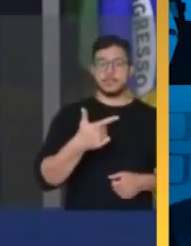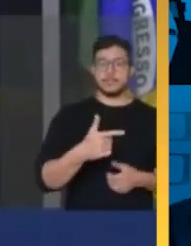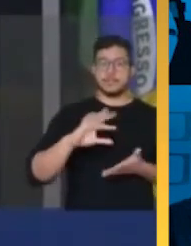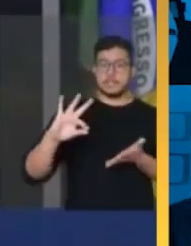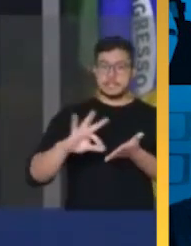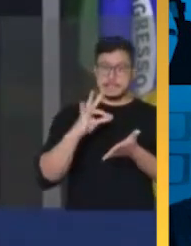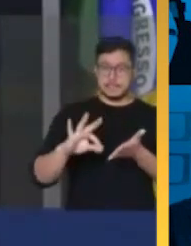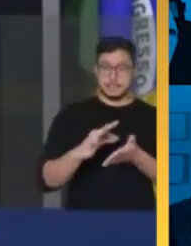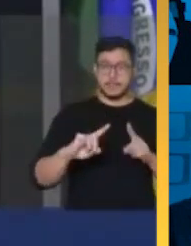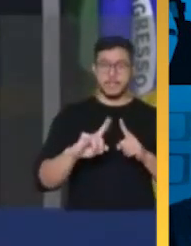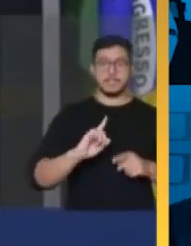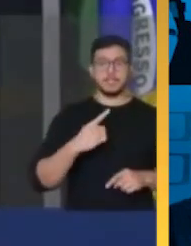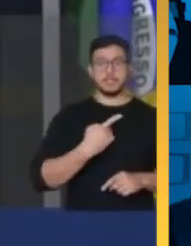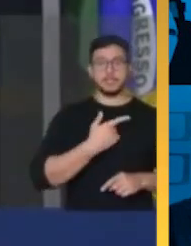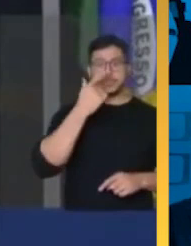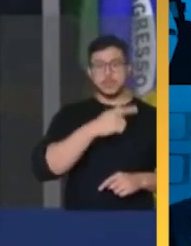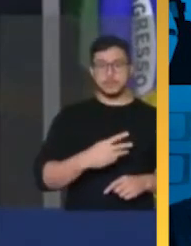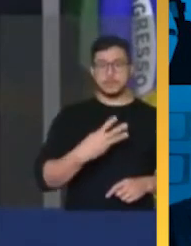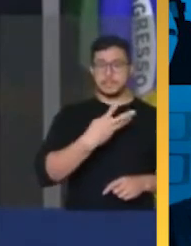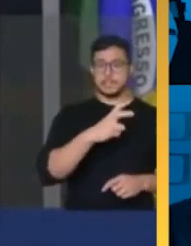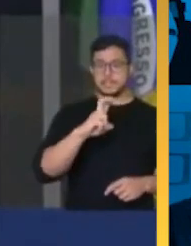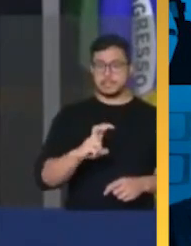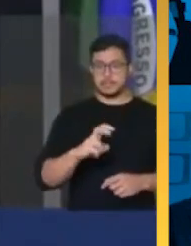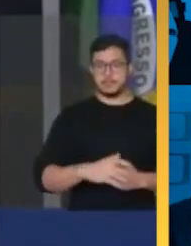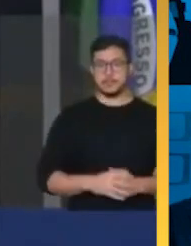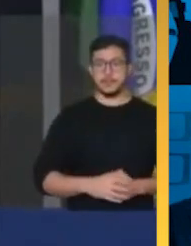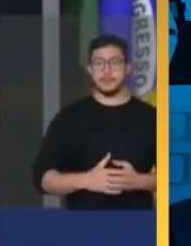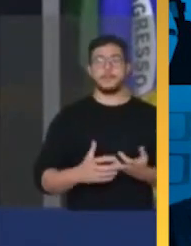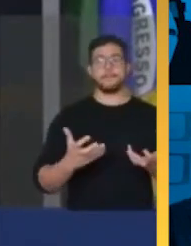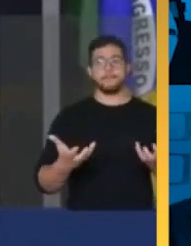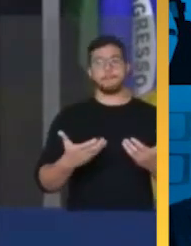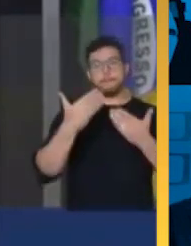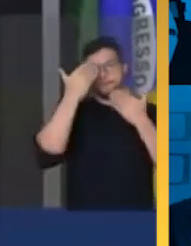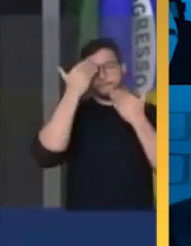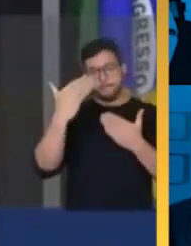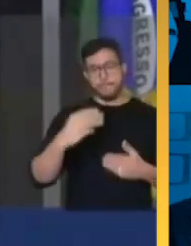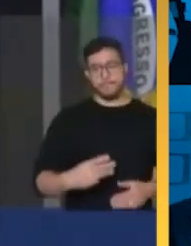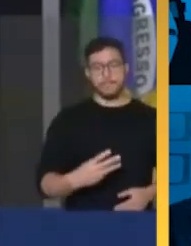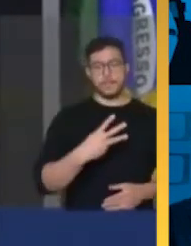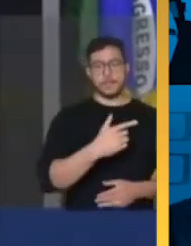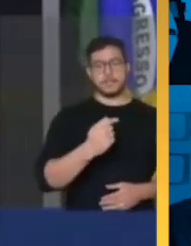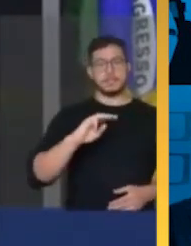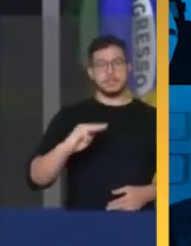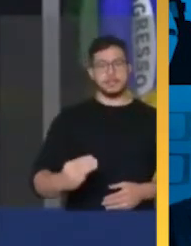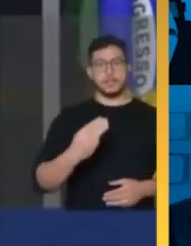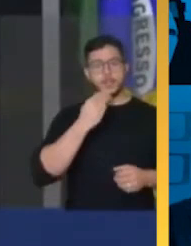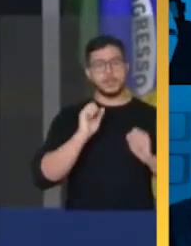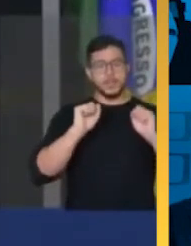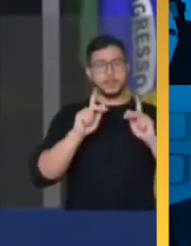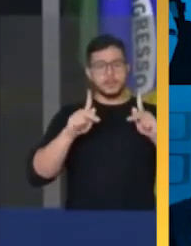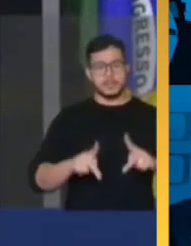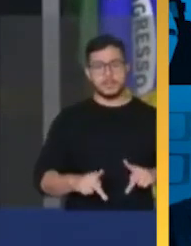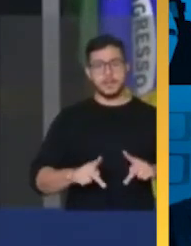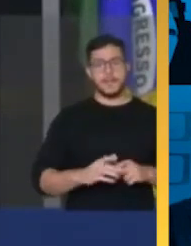22 apoiamentos, e nós conseguimos 35. Quero agradecer, em nome de 37 milhões de aposentados e